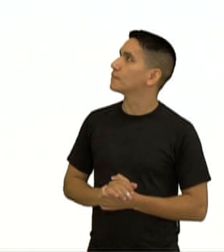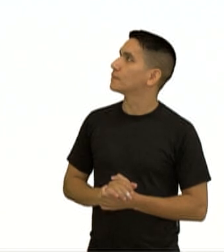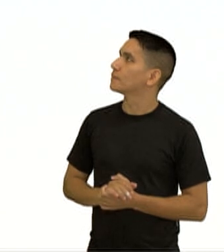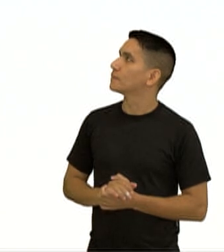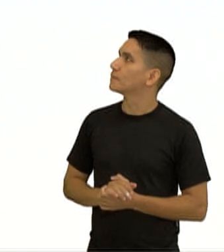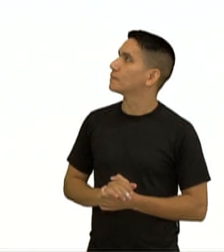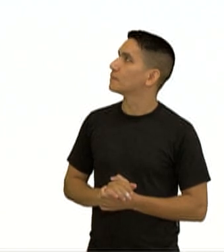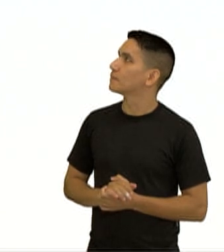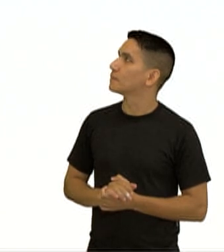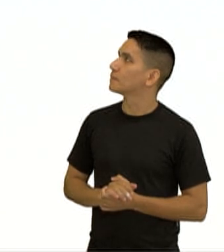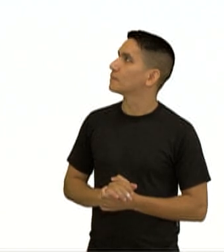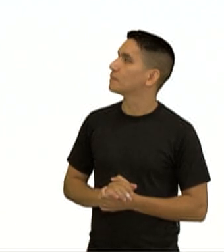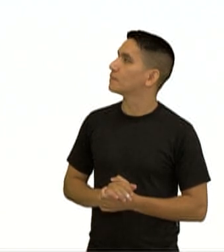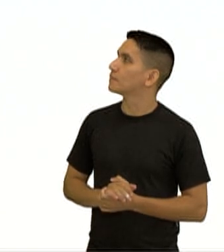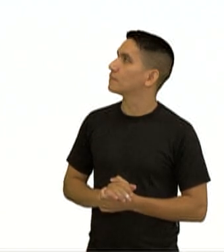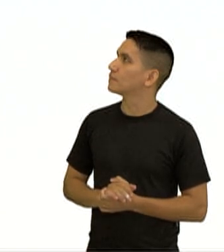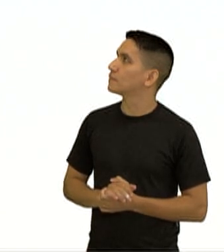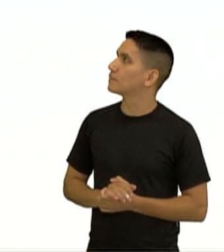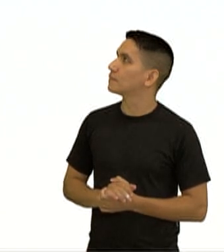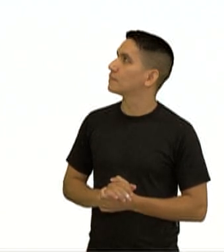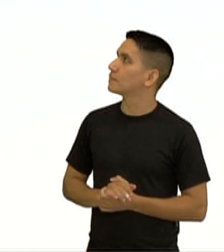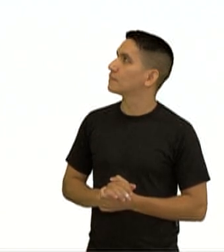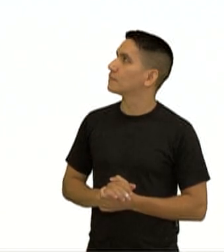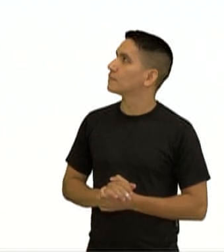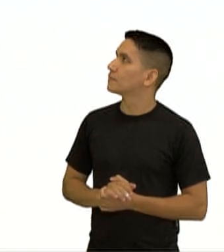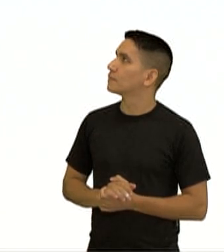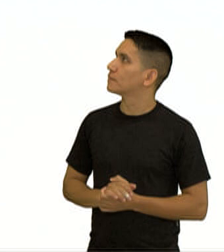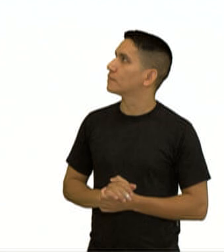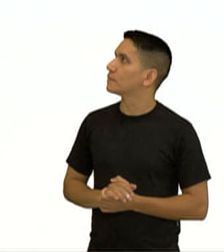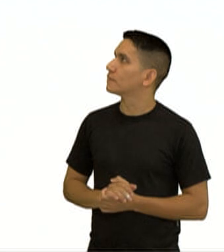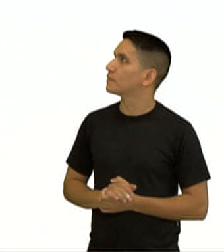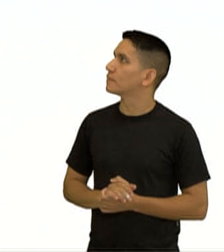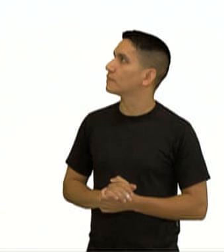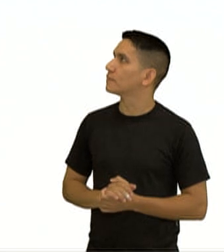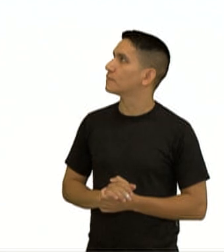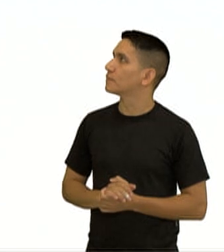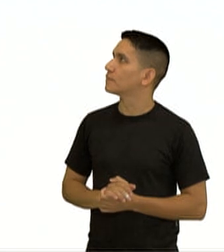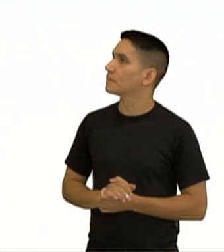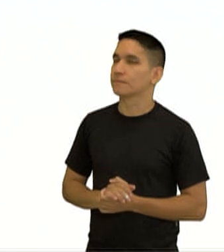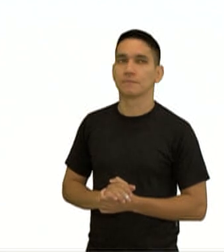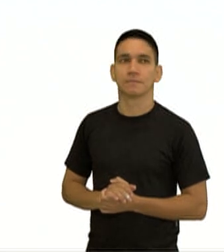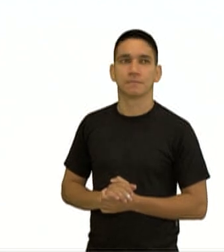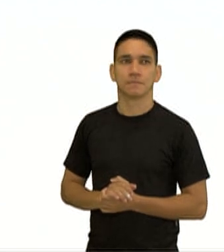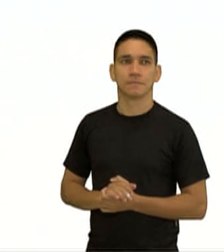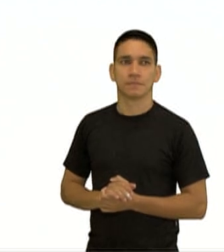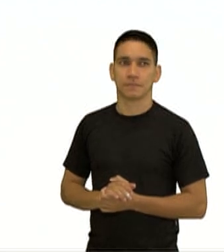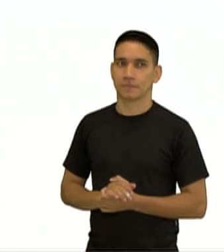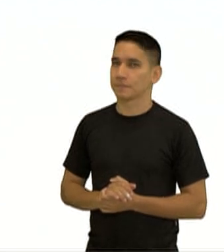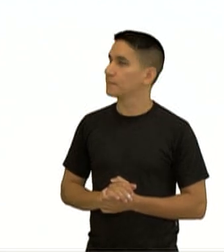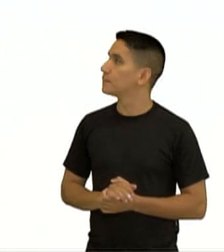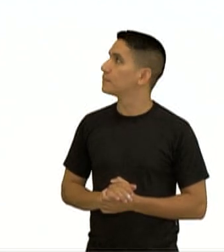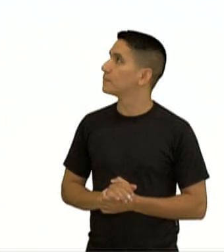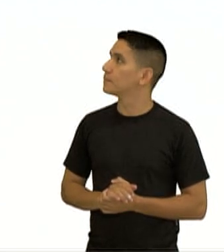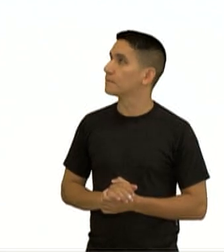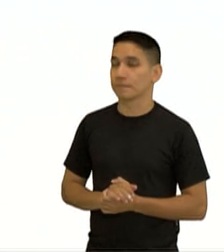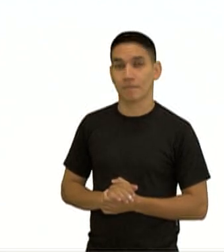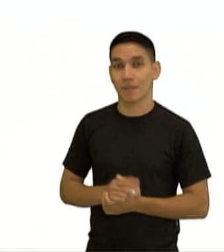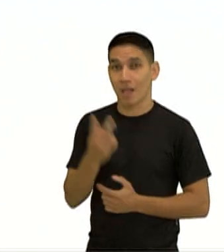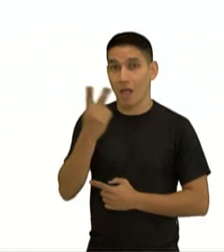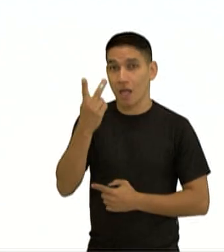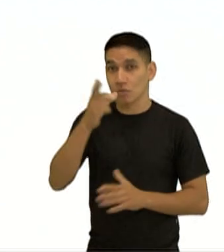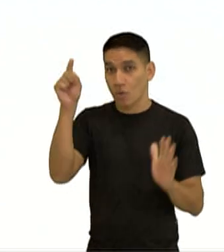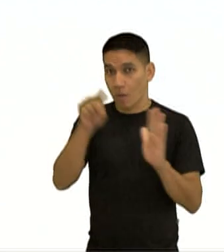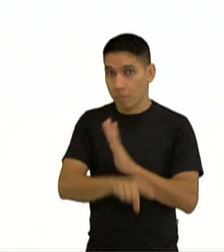to fill the blank is I am studying, or am studying. Na segunda